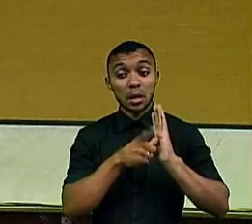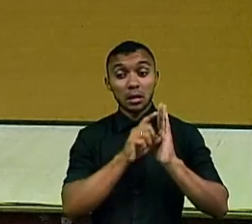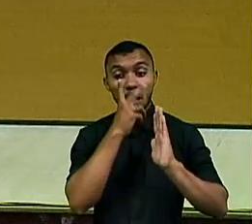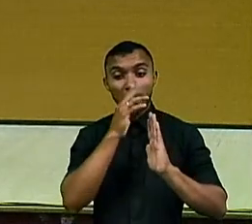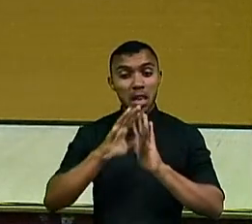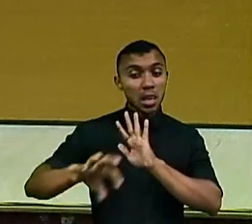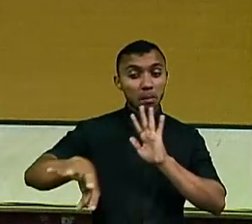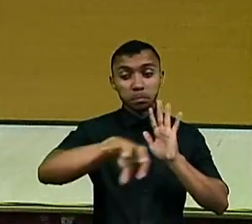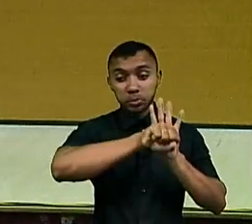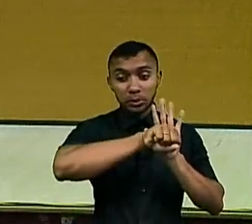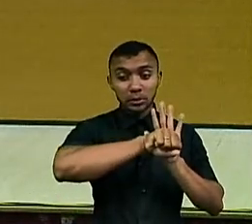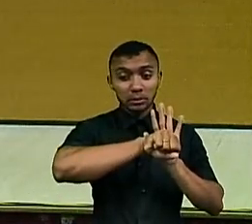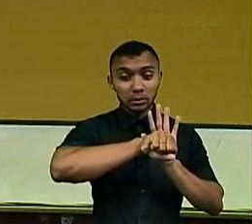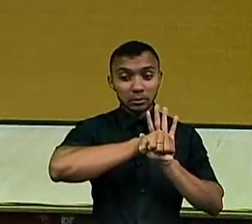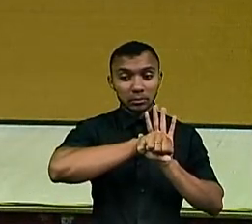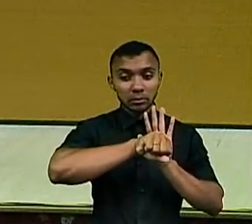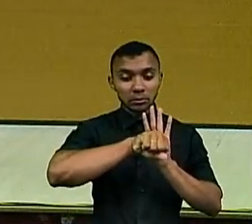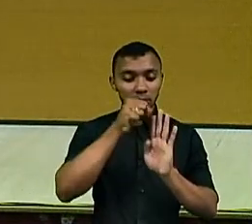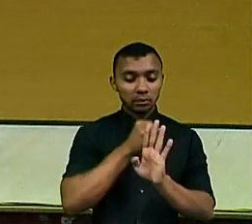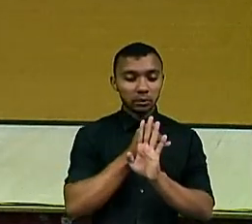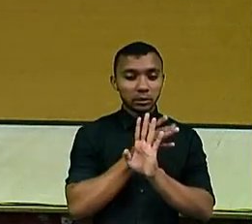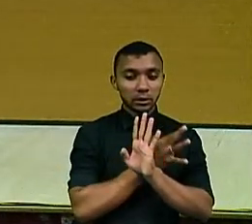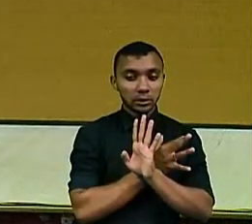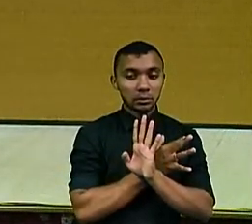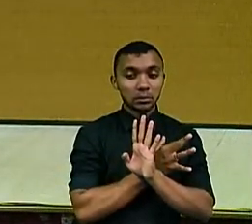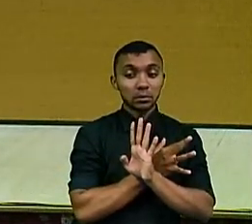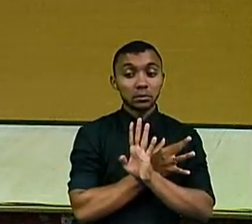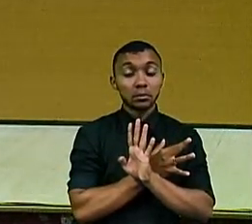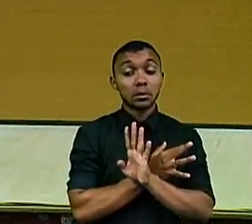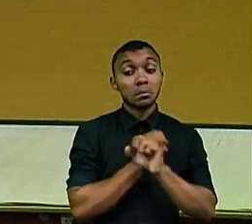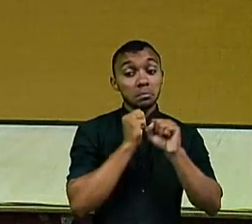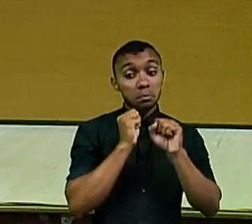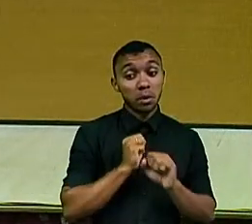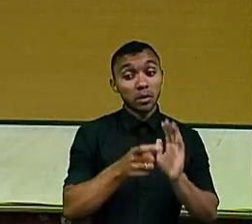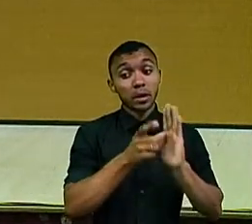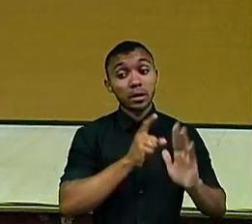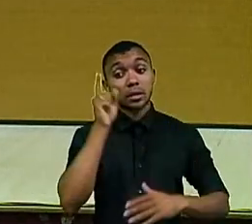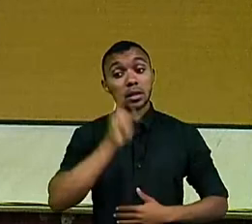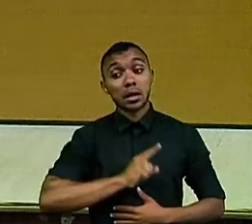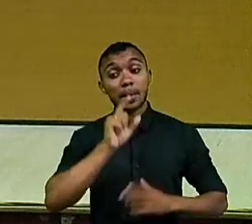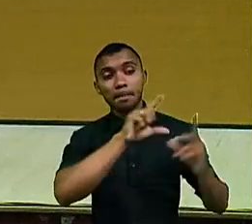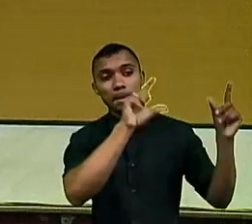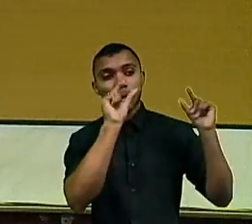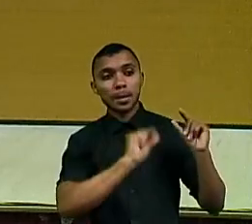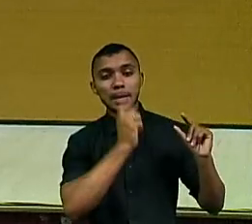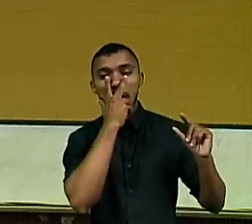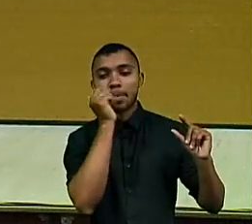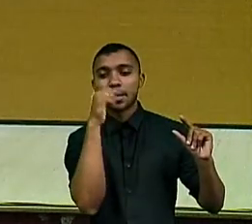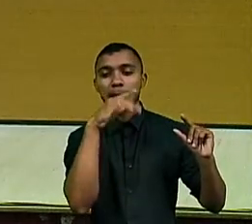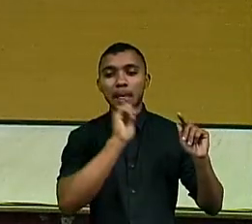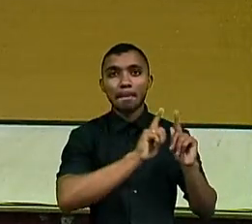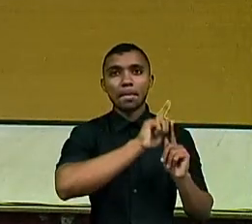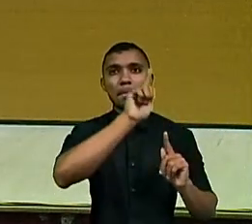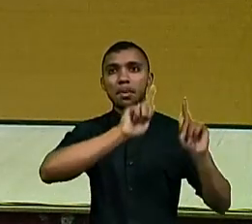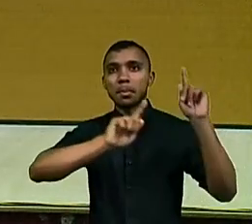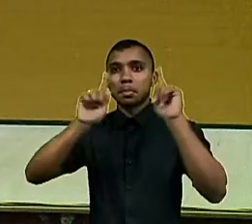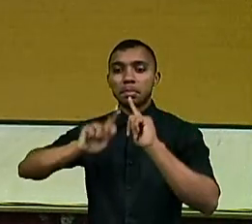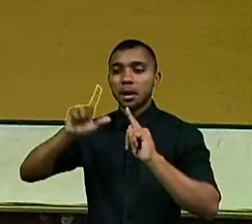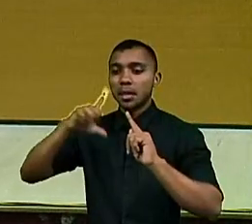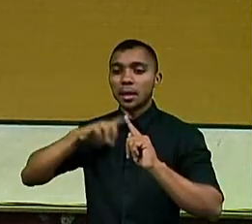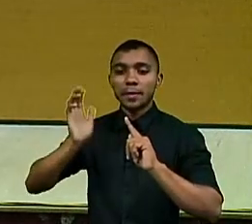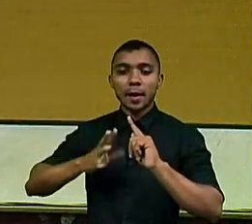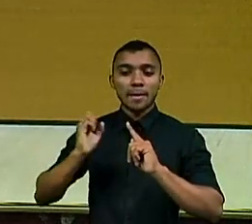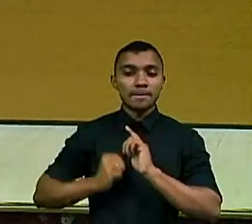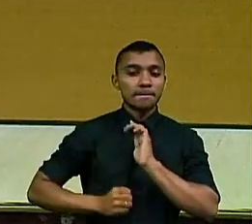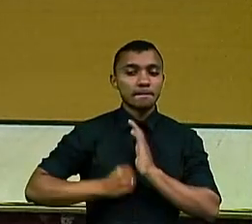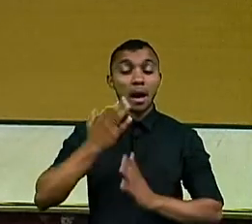elas podem ser minimizadas Elas têm uma oscilação para vários sentidos mas ela